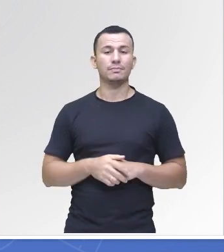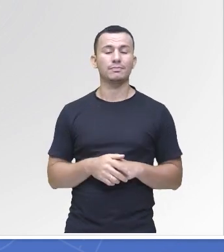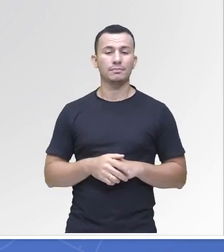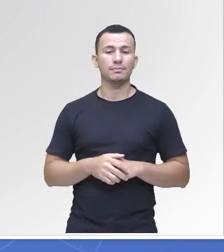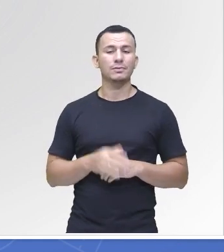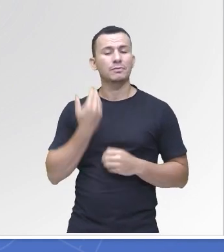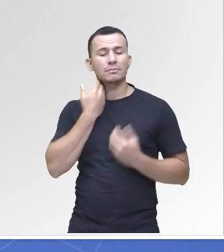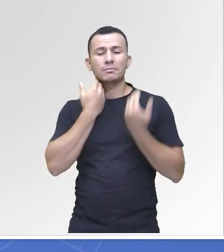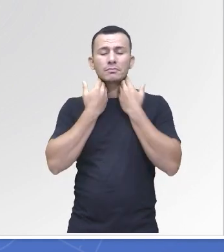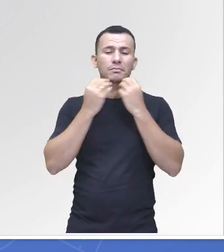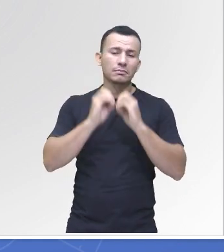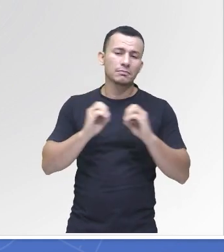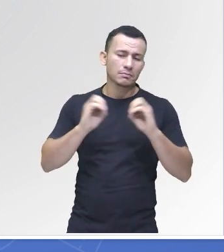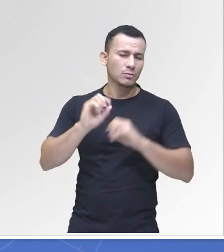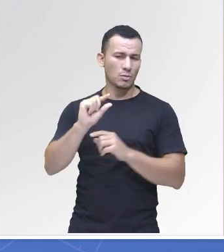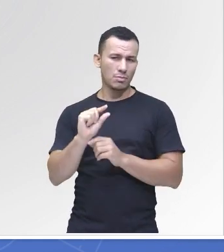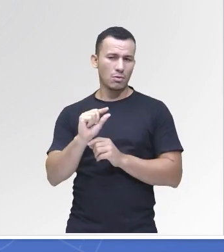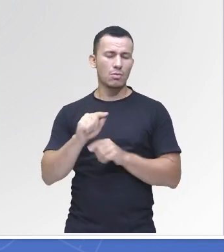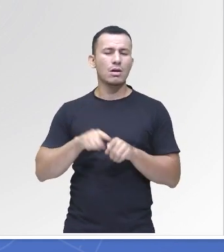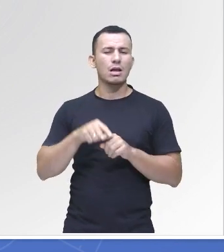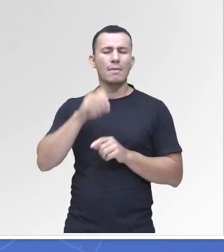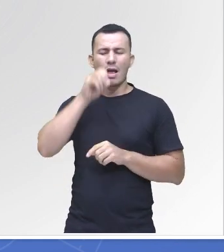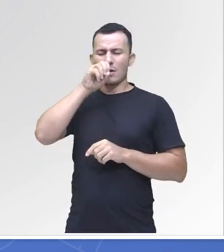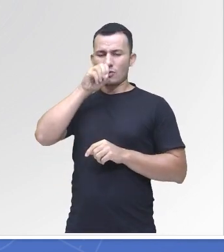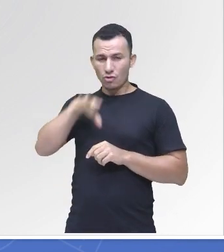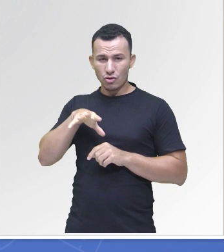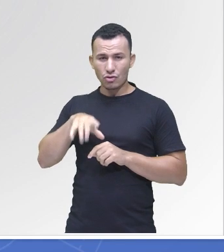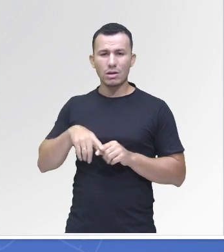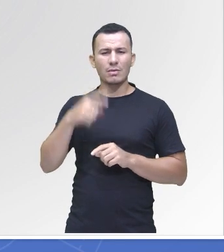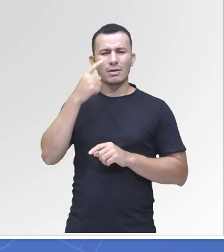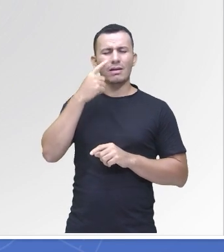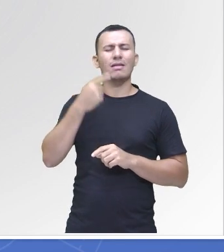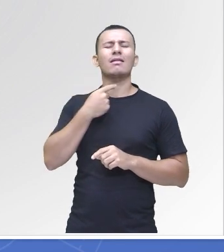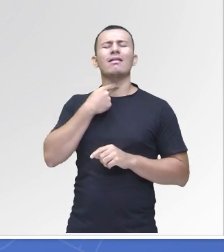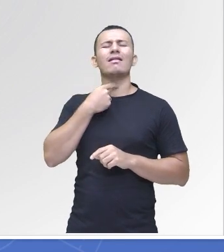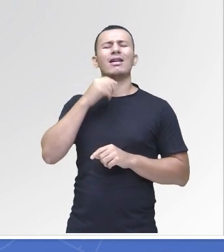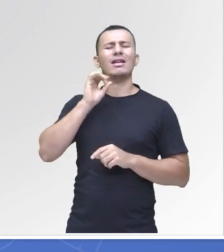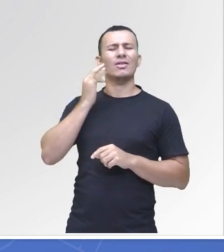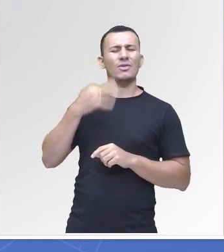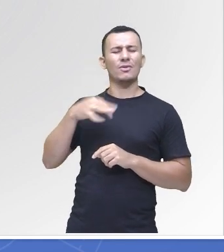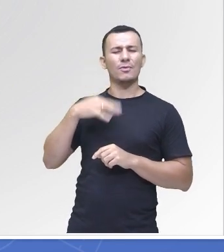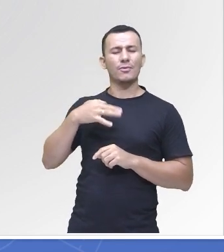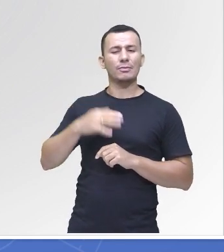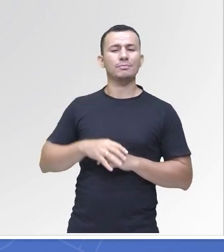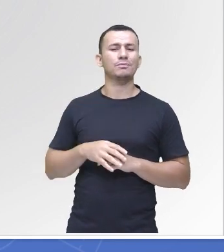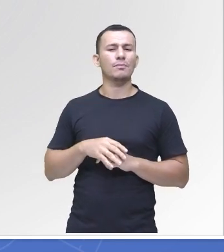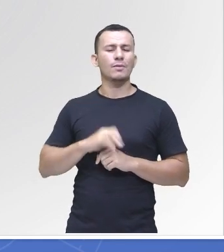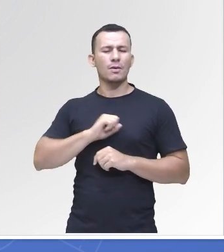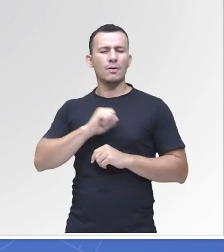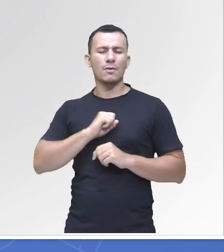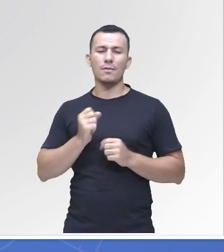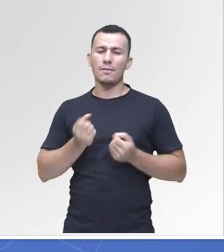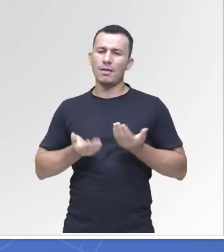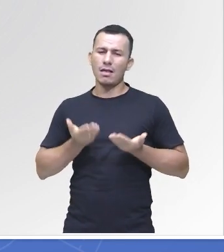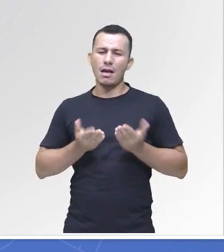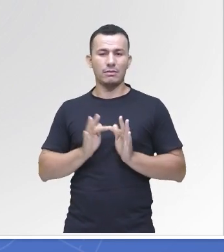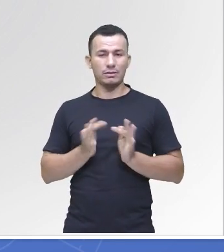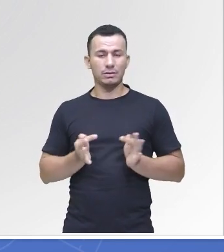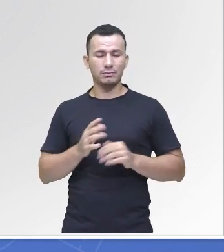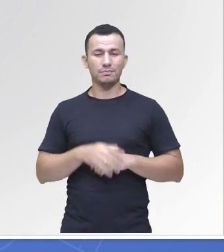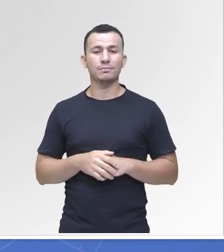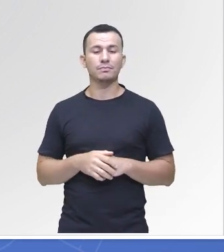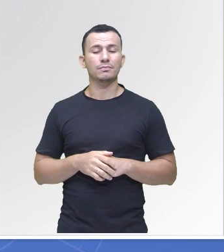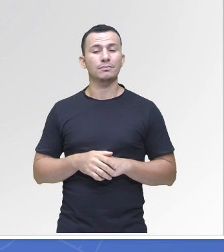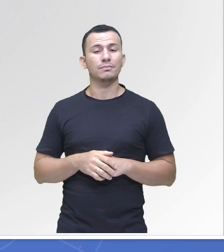nem tem febre, espirros e coriza nasal, dores de garganta nos primeiros dias, tosse leve. No caso do